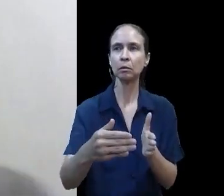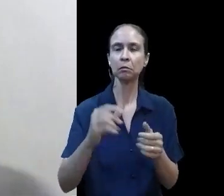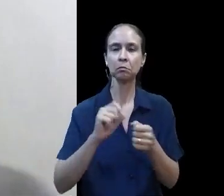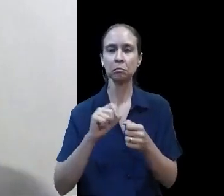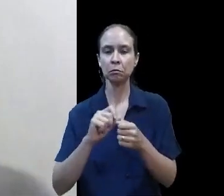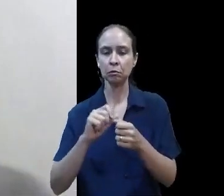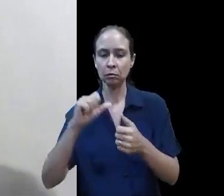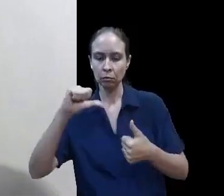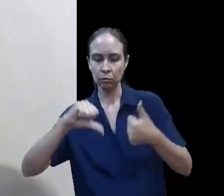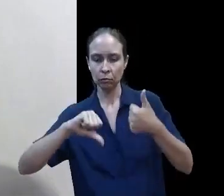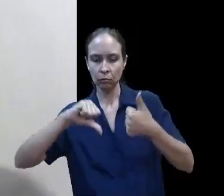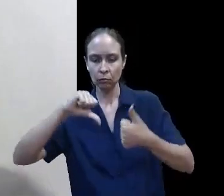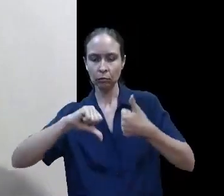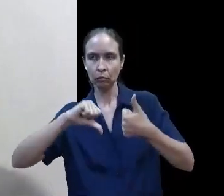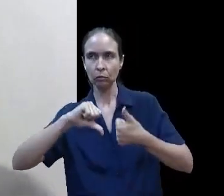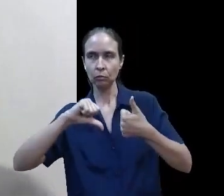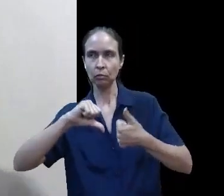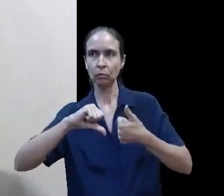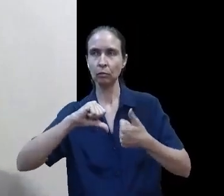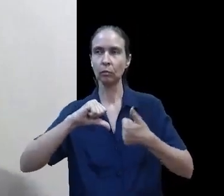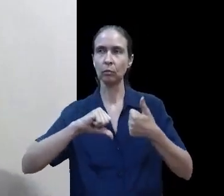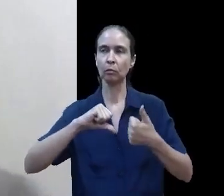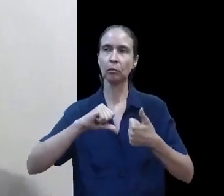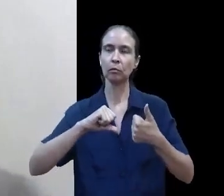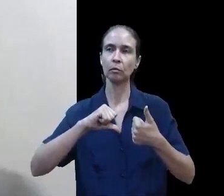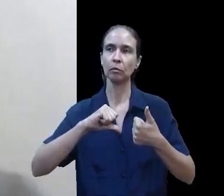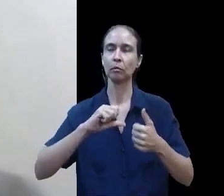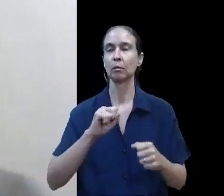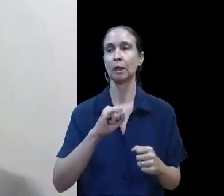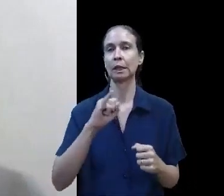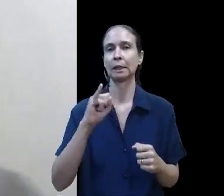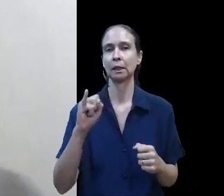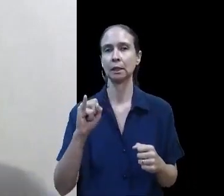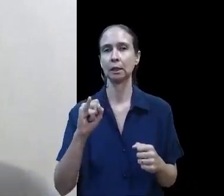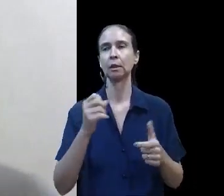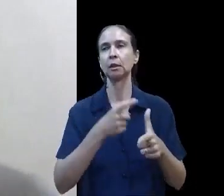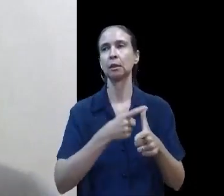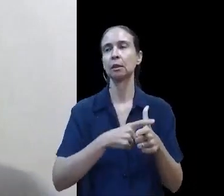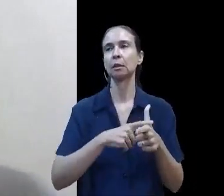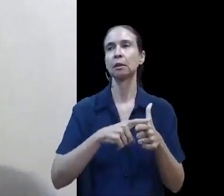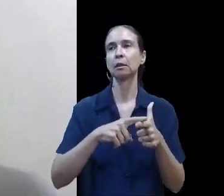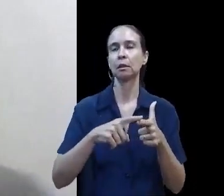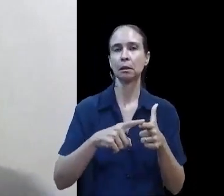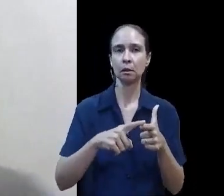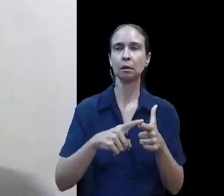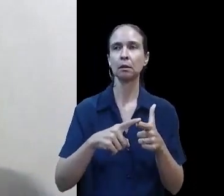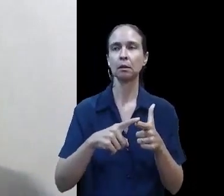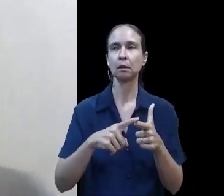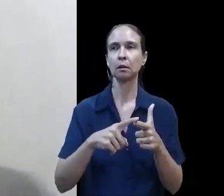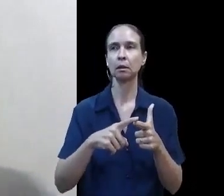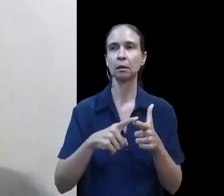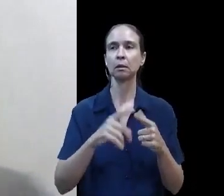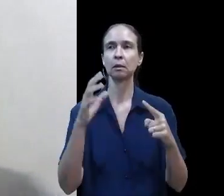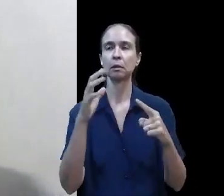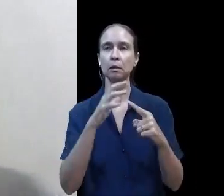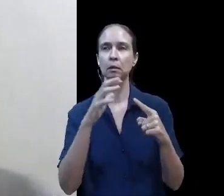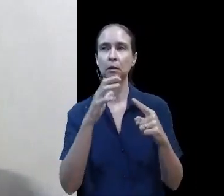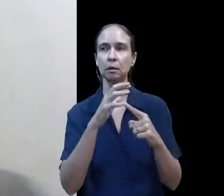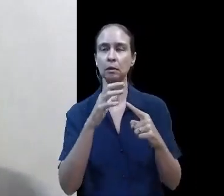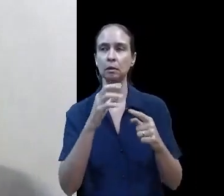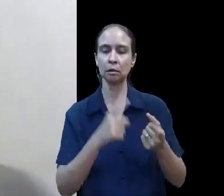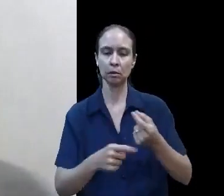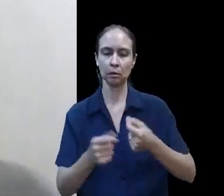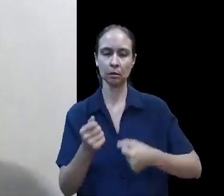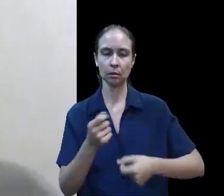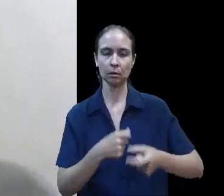impacto econômico, social e ambiental do projeto. Era parte também das